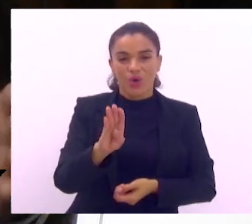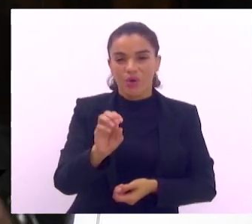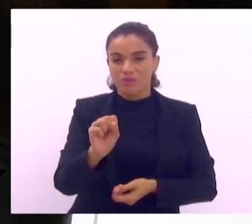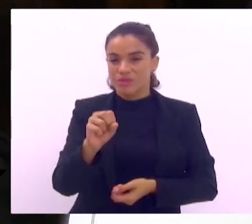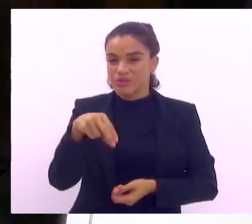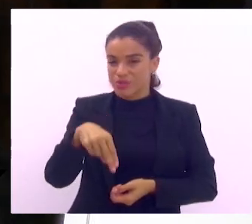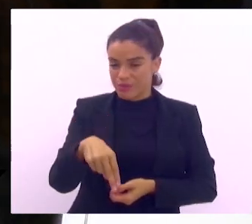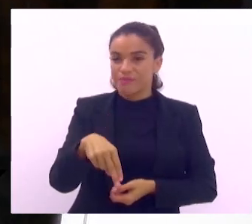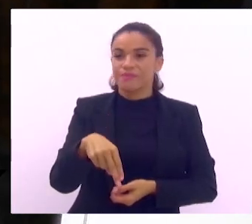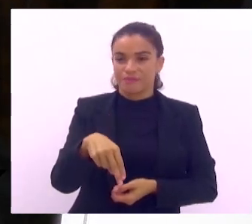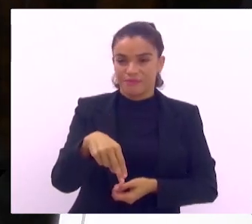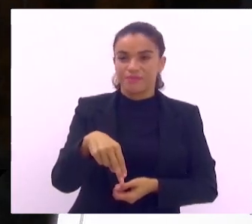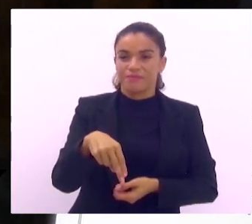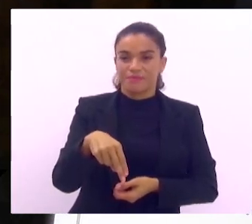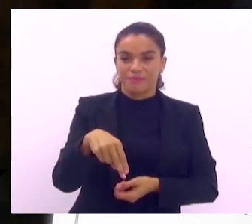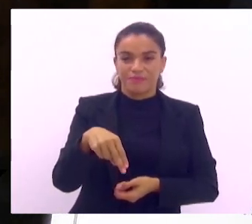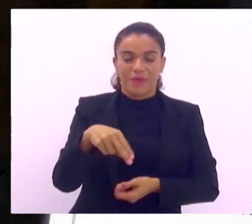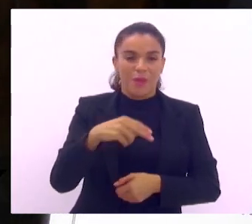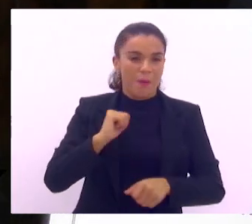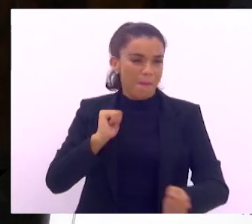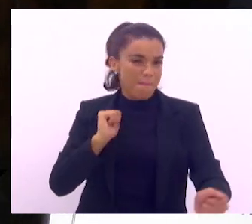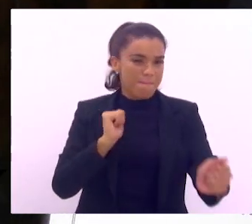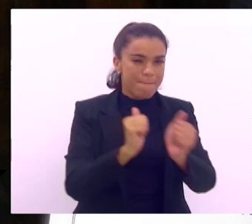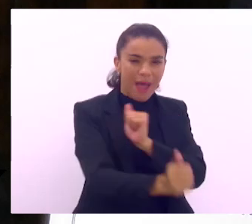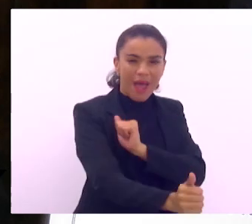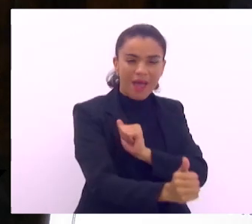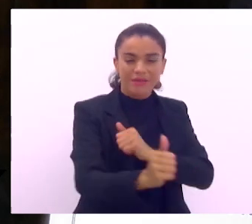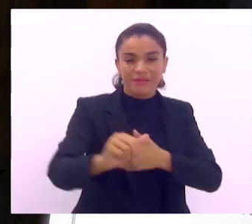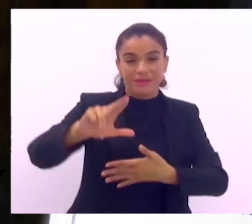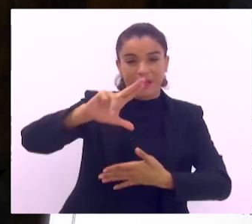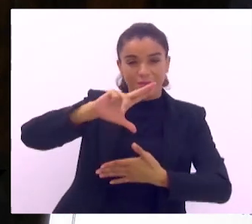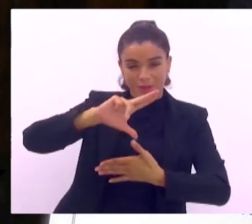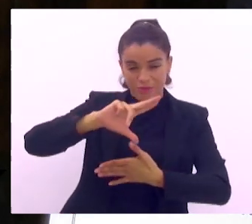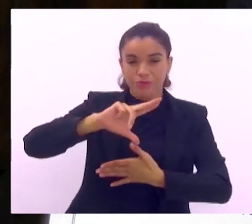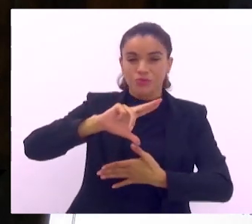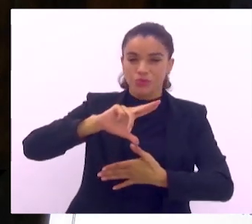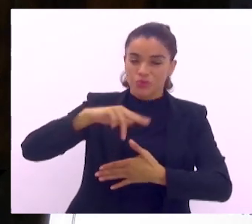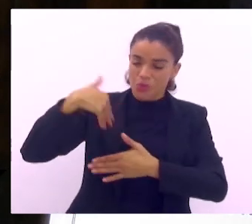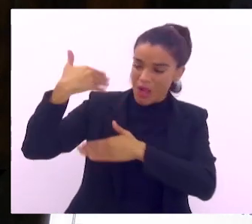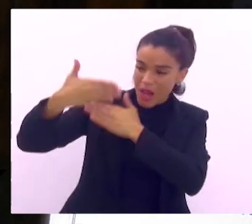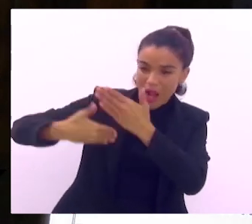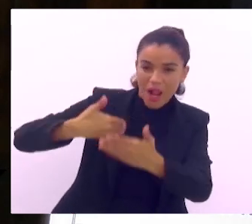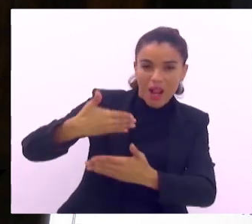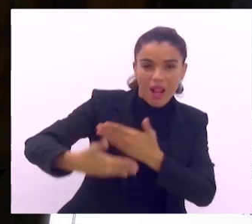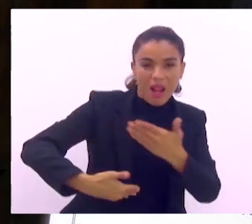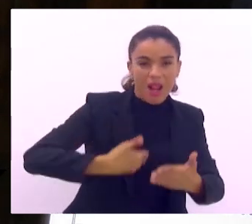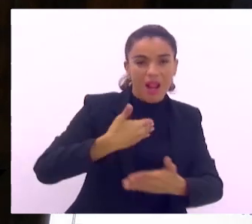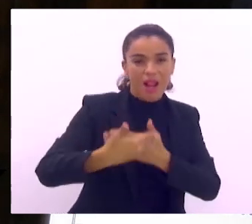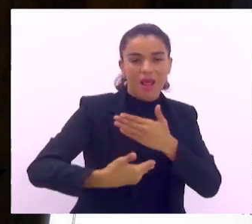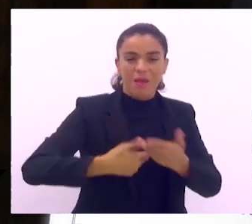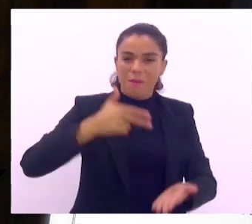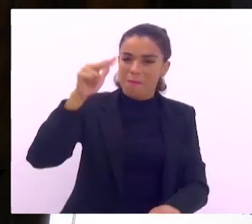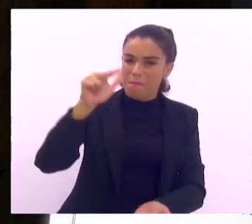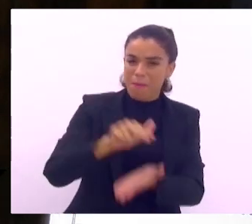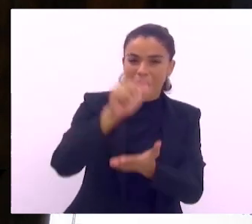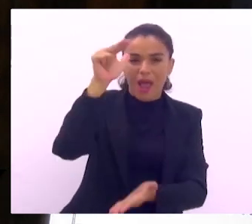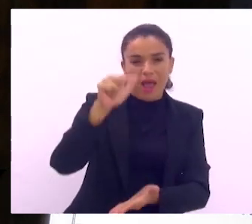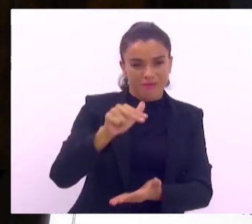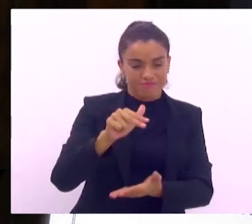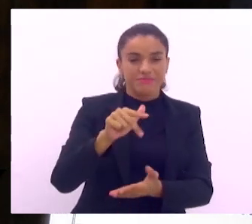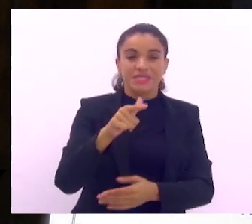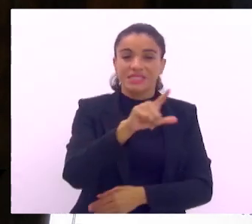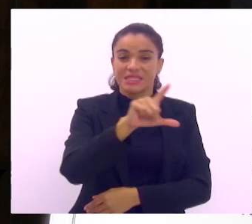que realmente é o maior velocista da América do Sul de todos os tempos, detentor do recorde da prova nobre dos